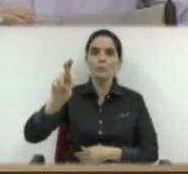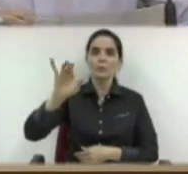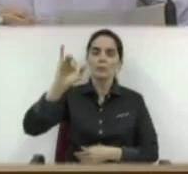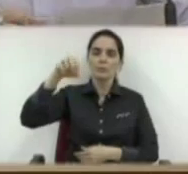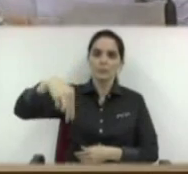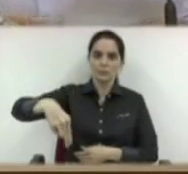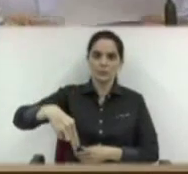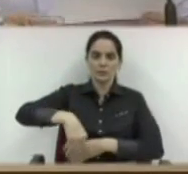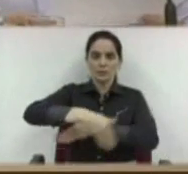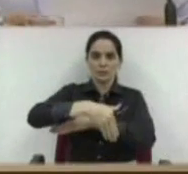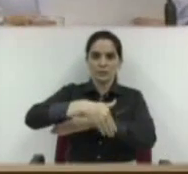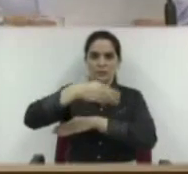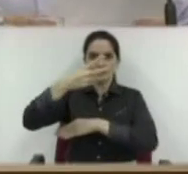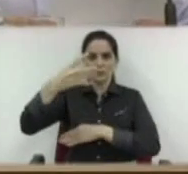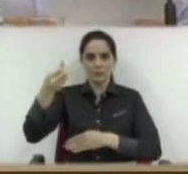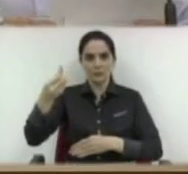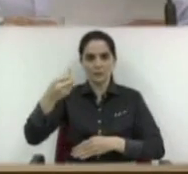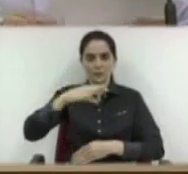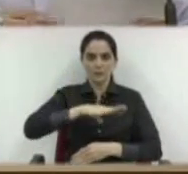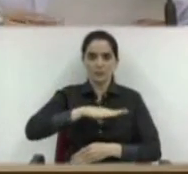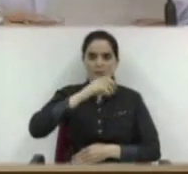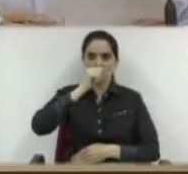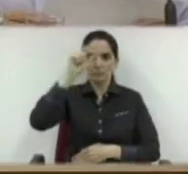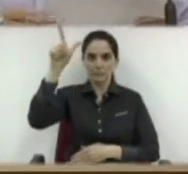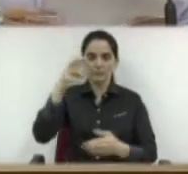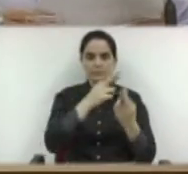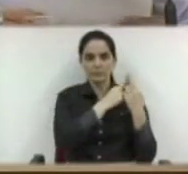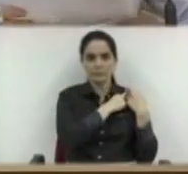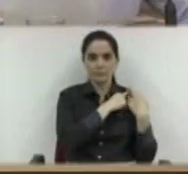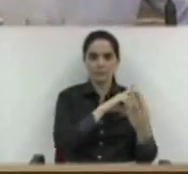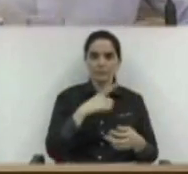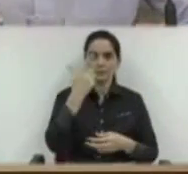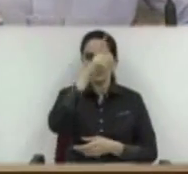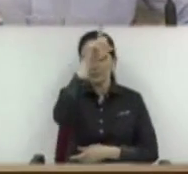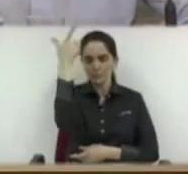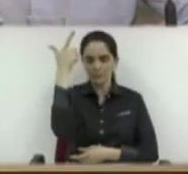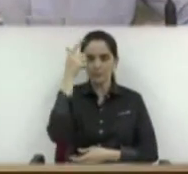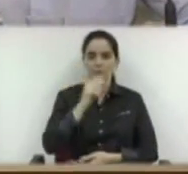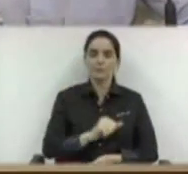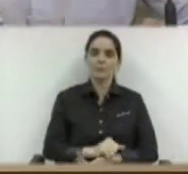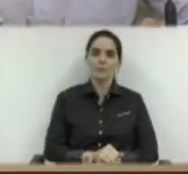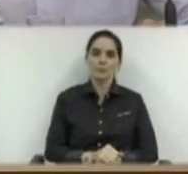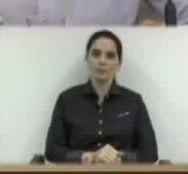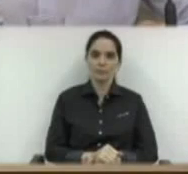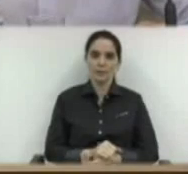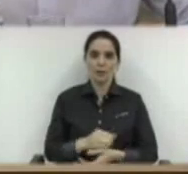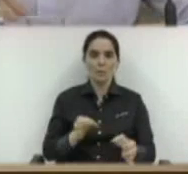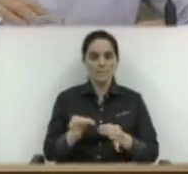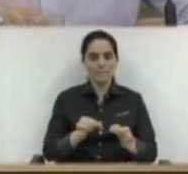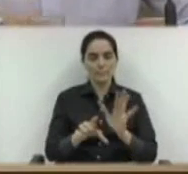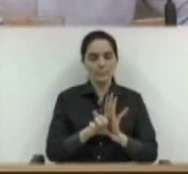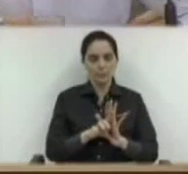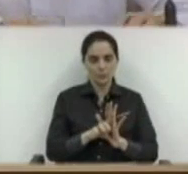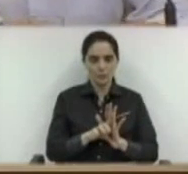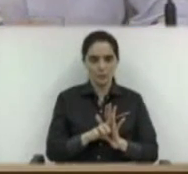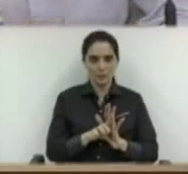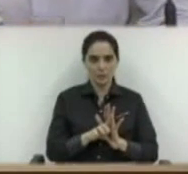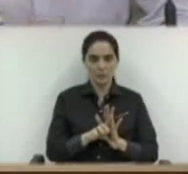Fazenda Itapema, no município de Limeira. Autor, vereador Luizinho da Casa Quil. Projeto de lei